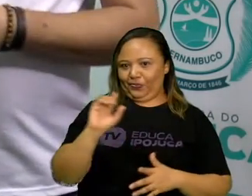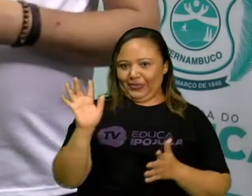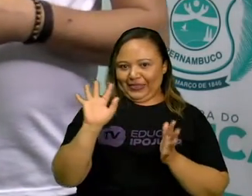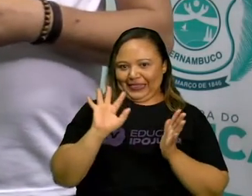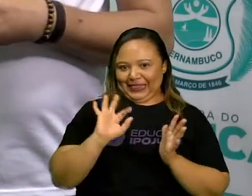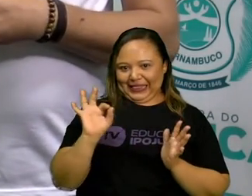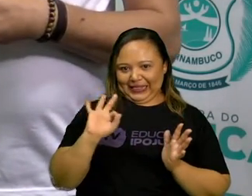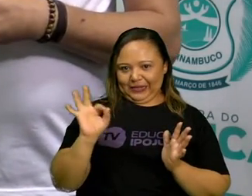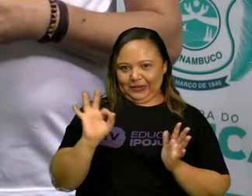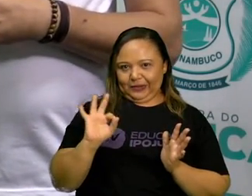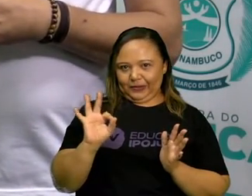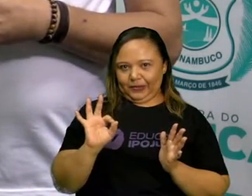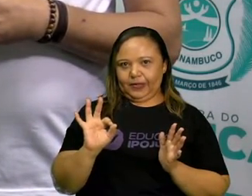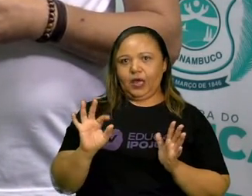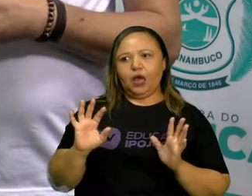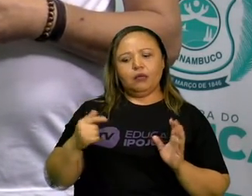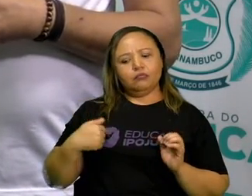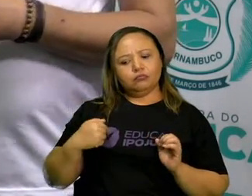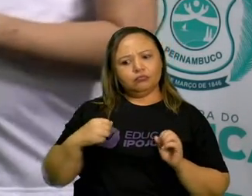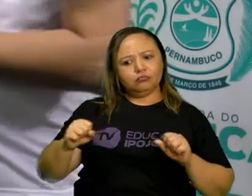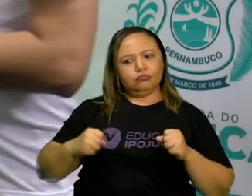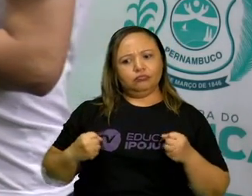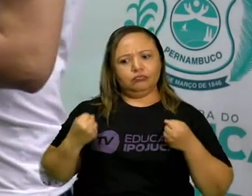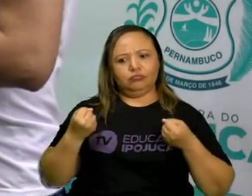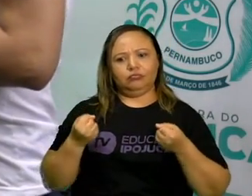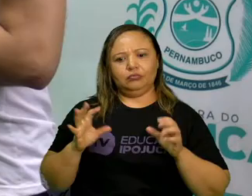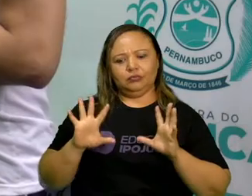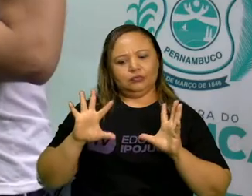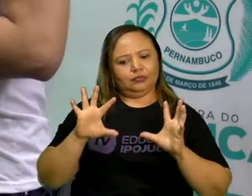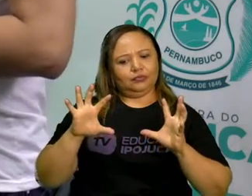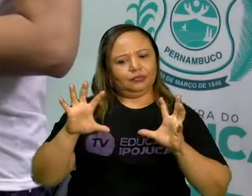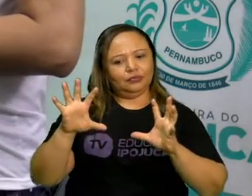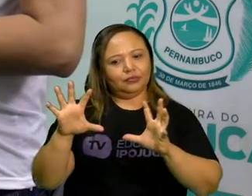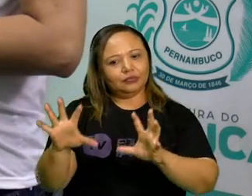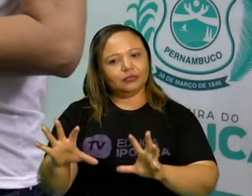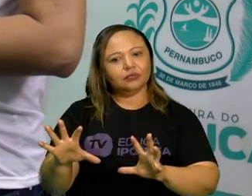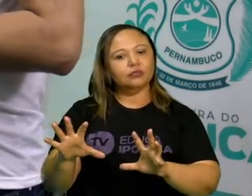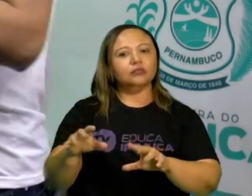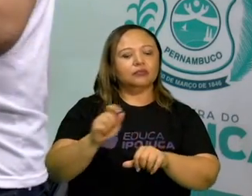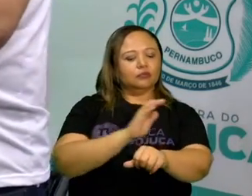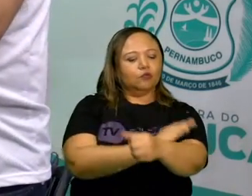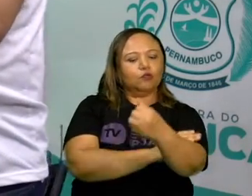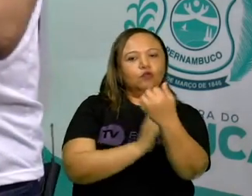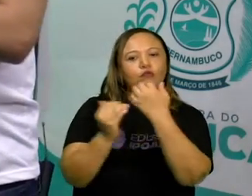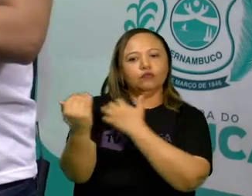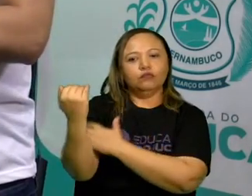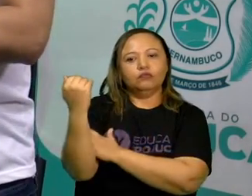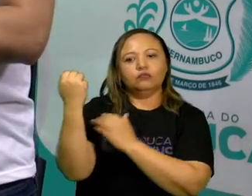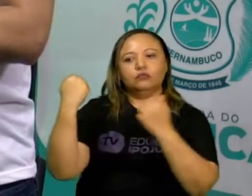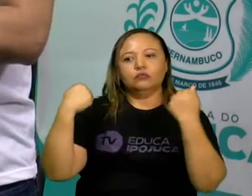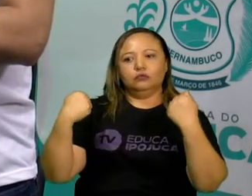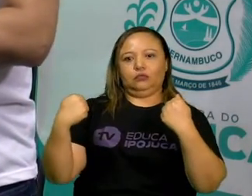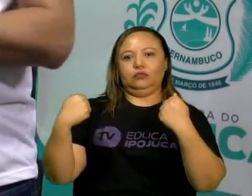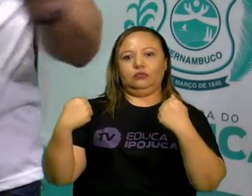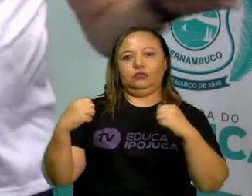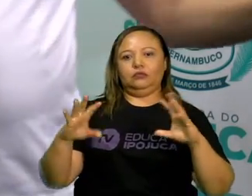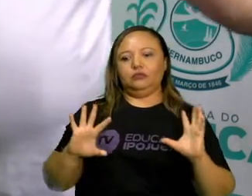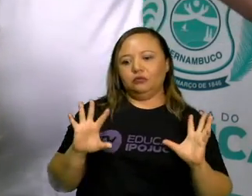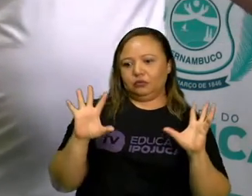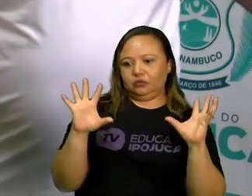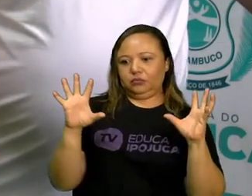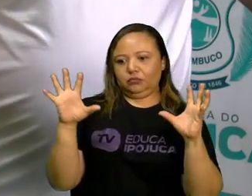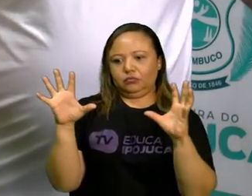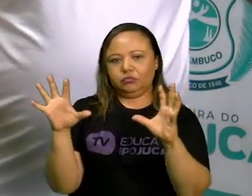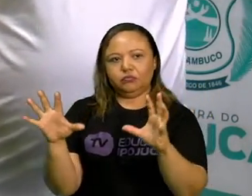Mas eu tenho que fazer com verdade. Como ele está empurrando ali, mesmo não tendo nada na minha mão. Então